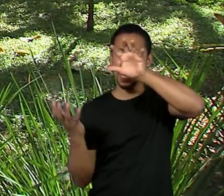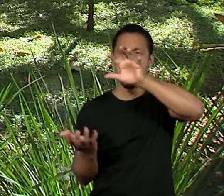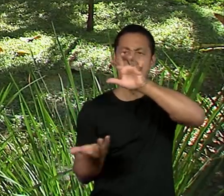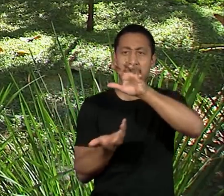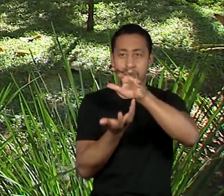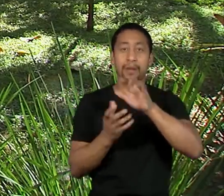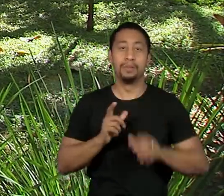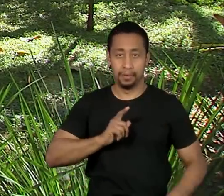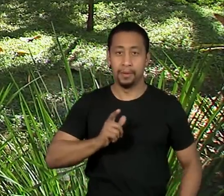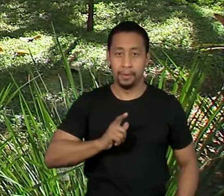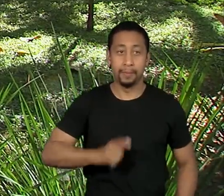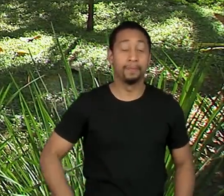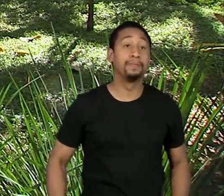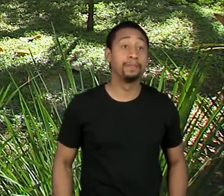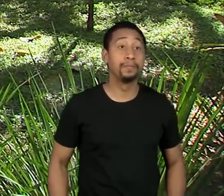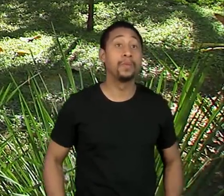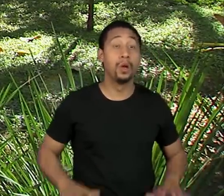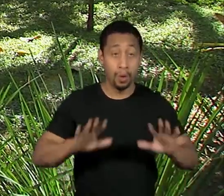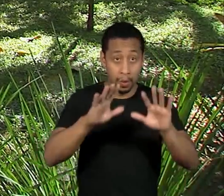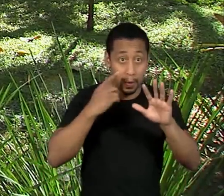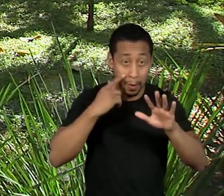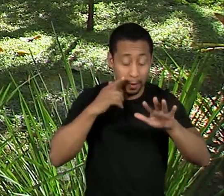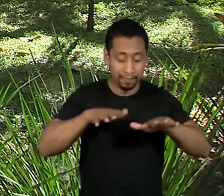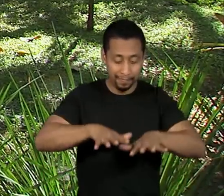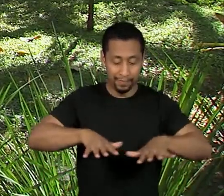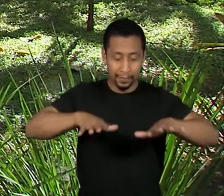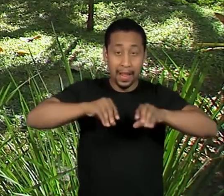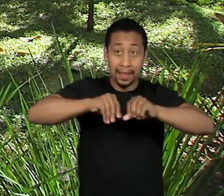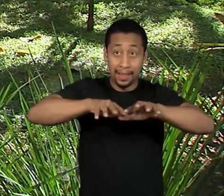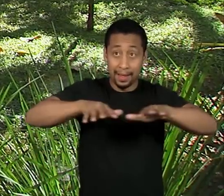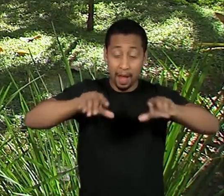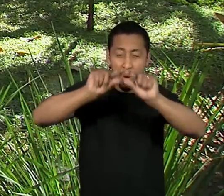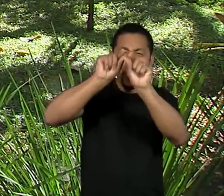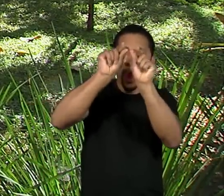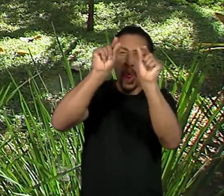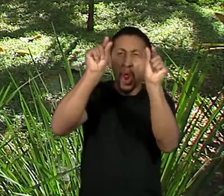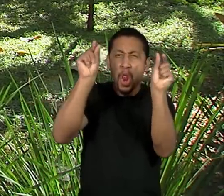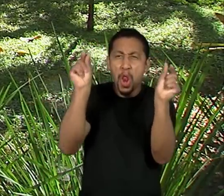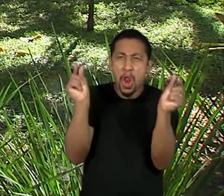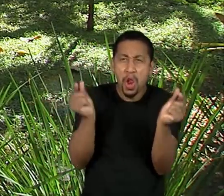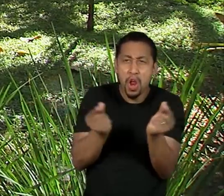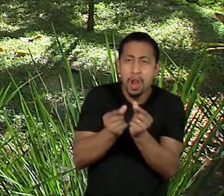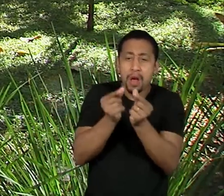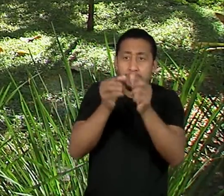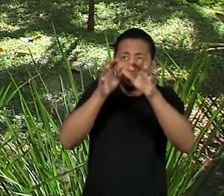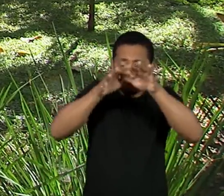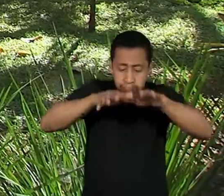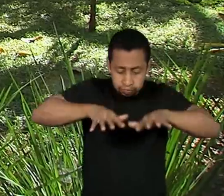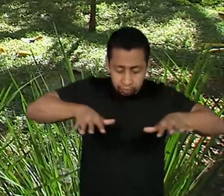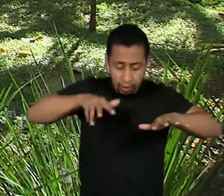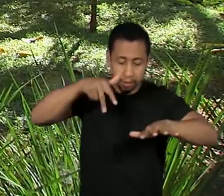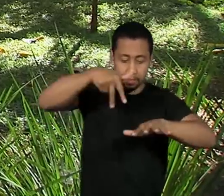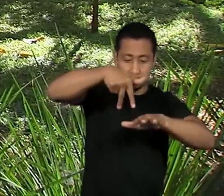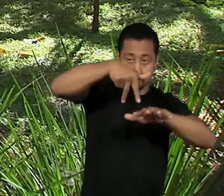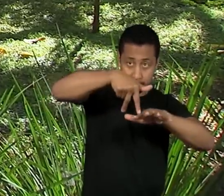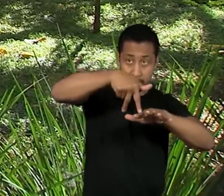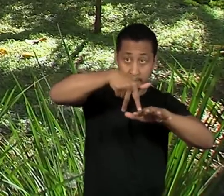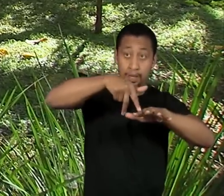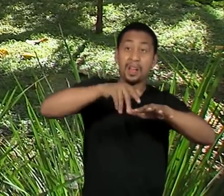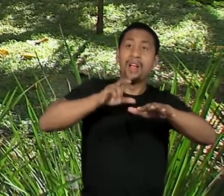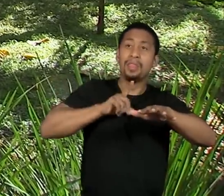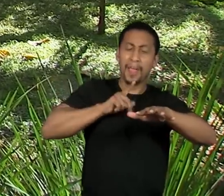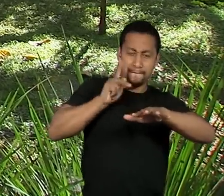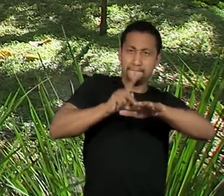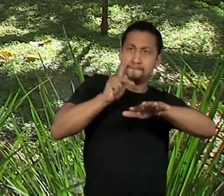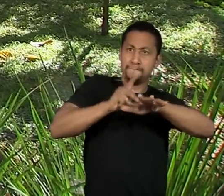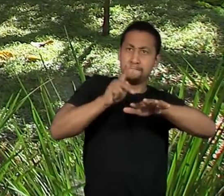Abaixo da superfície onde nós costumamos pisar, na crosta terrestre, existem grandes blocos de rochas que